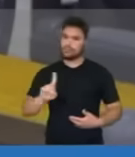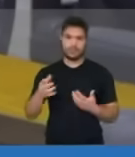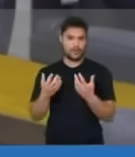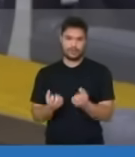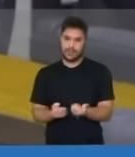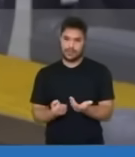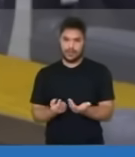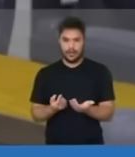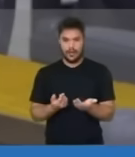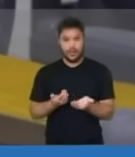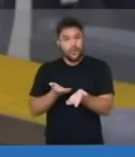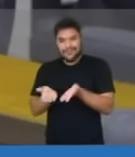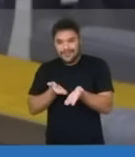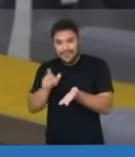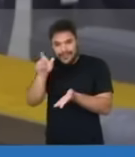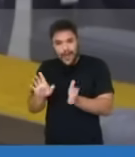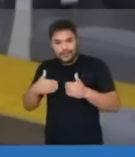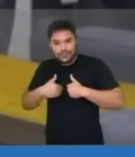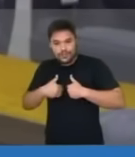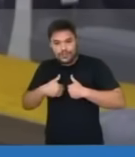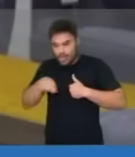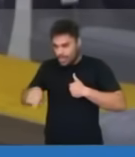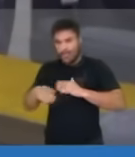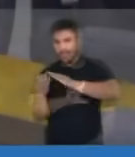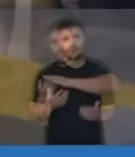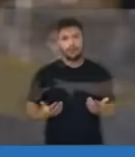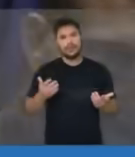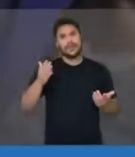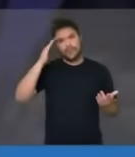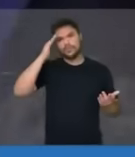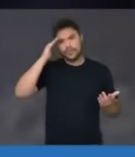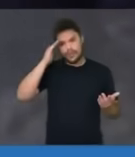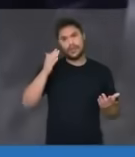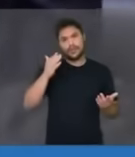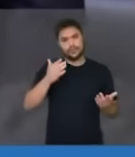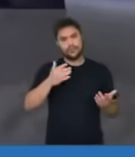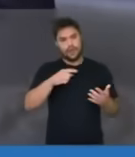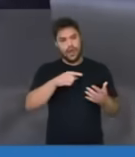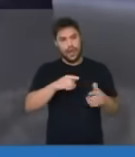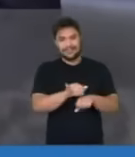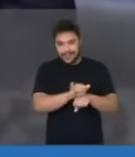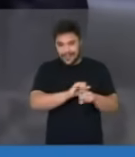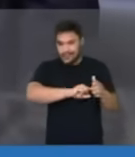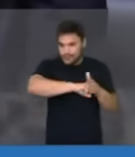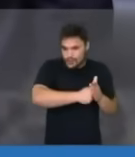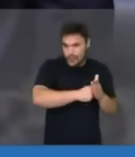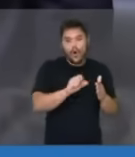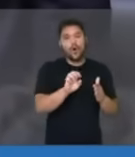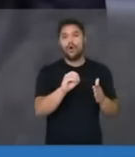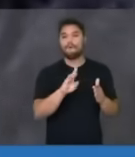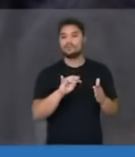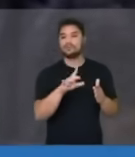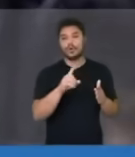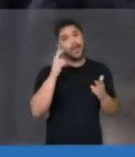conta do tratamento do autista seja colocada somente nos ombros dos empresários. O que é obstrução é um procedimento natural do processo